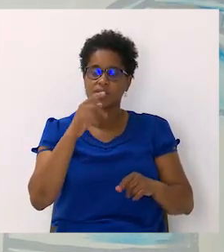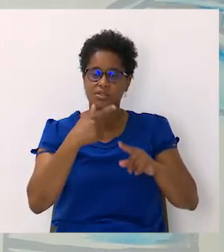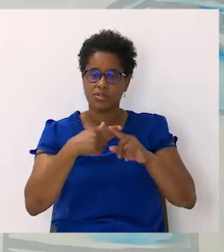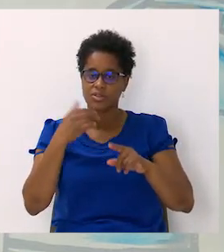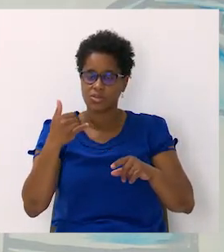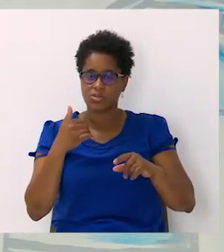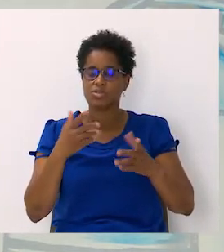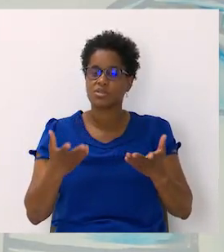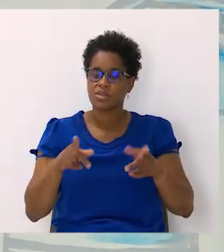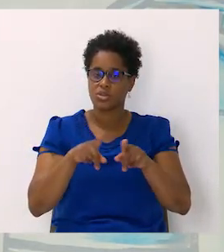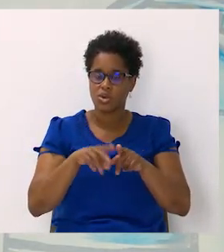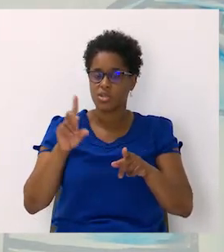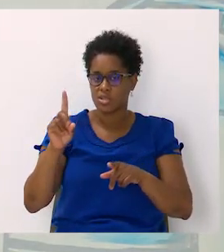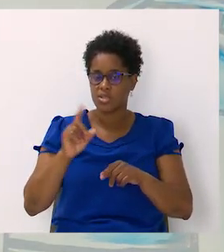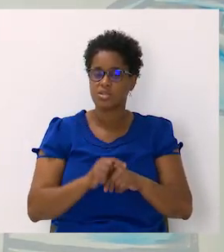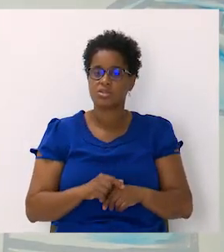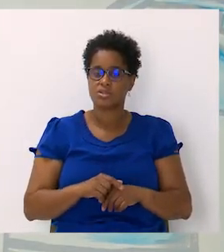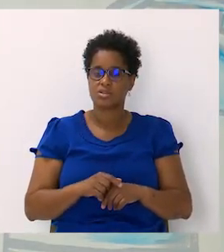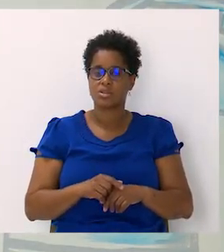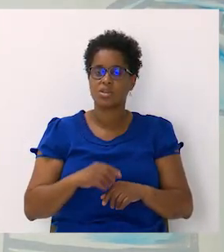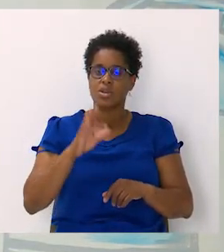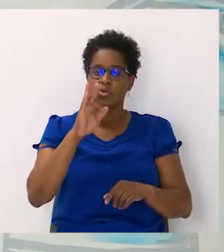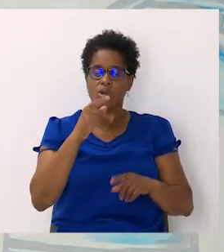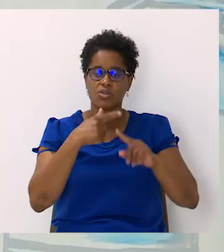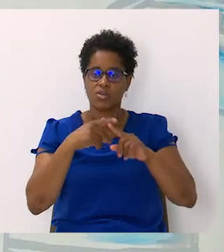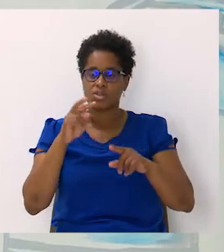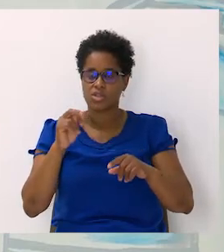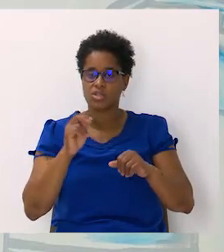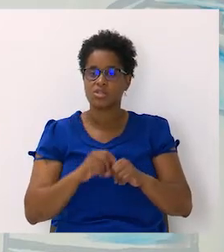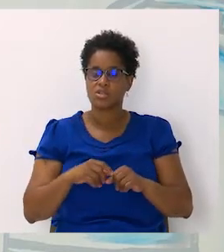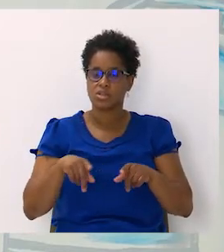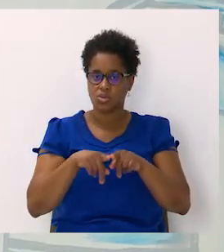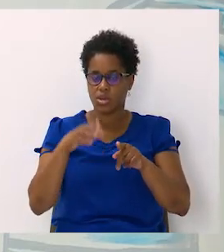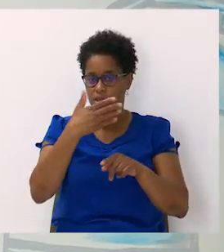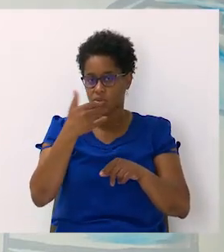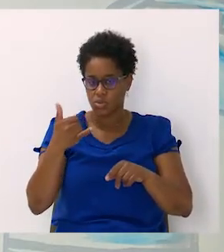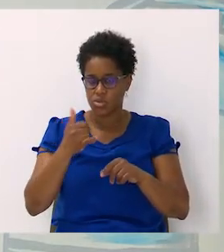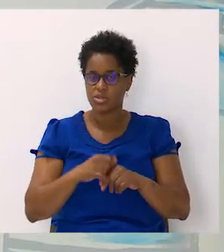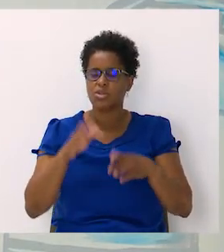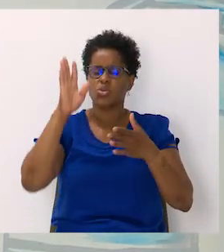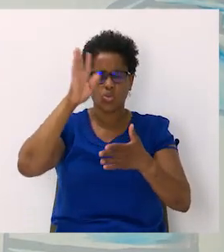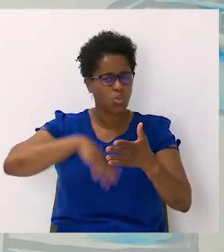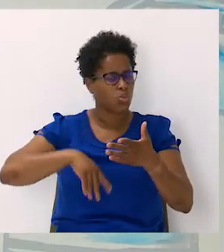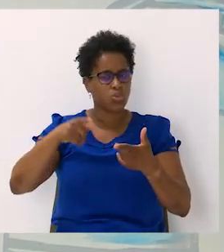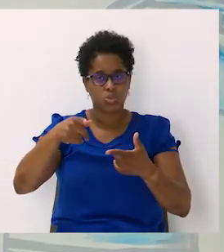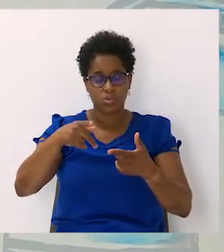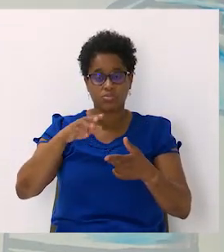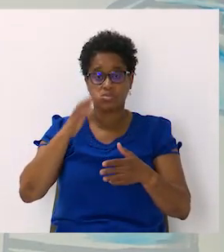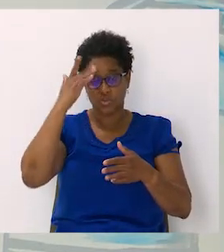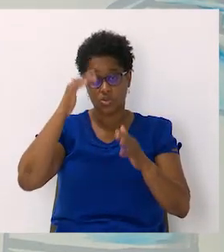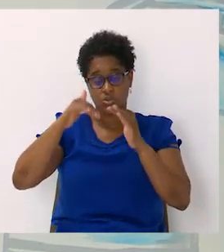3 vezes 2 dá 6, 4 vezes 3 dá 12, tudo de